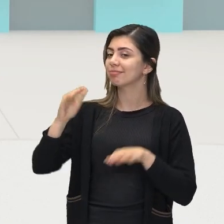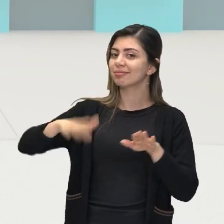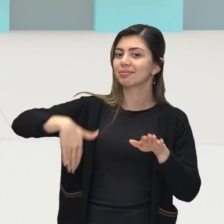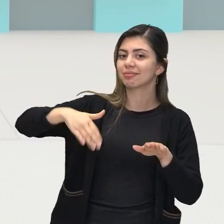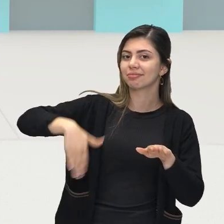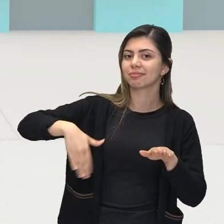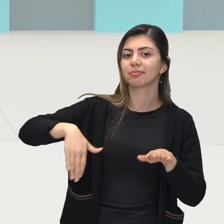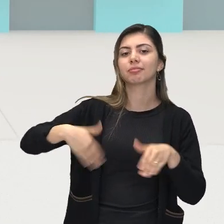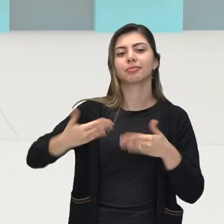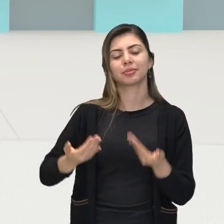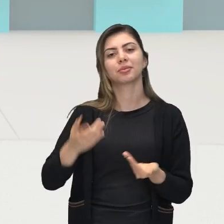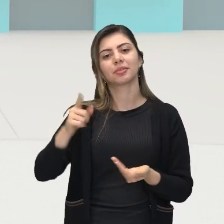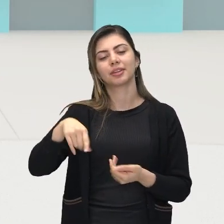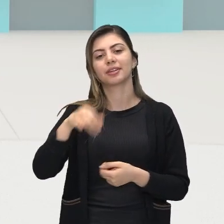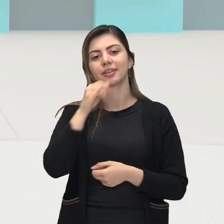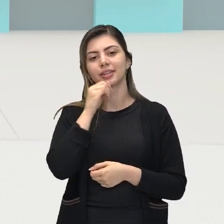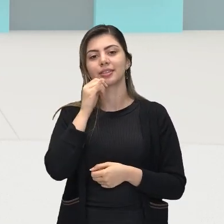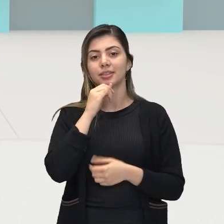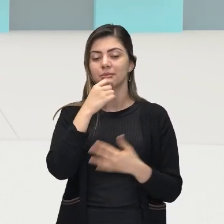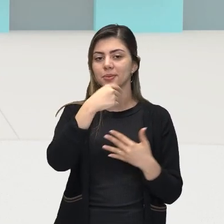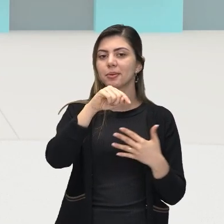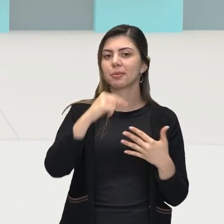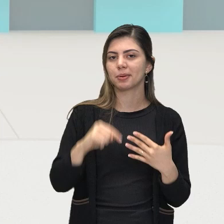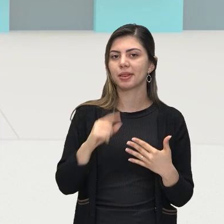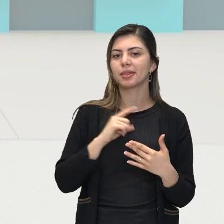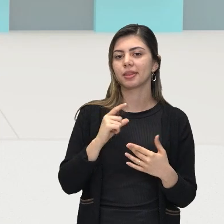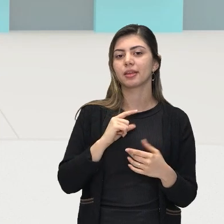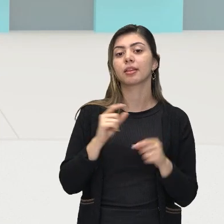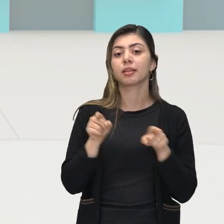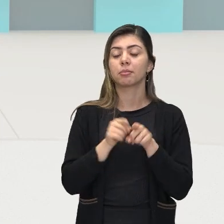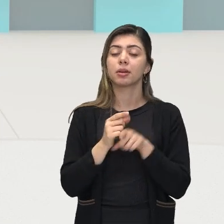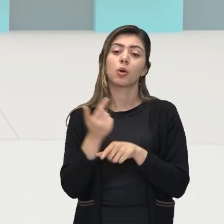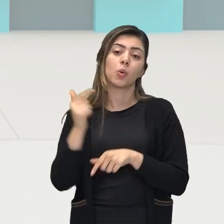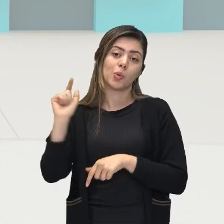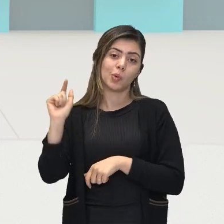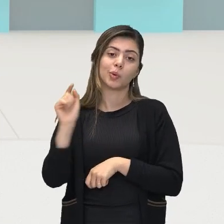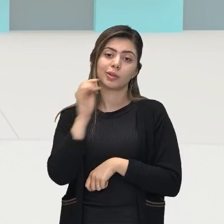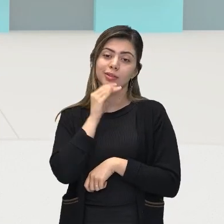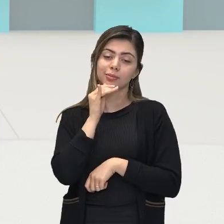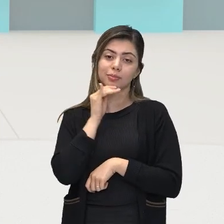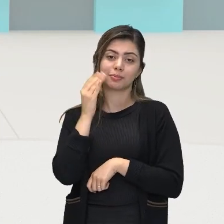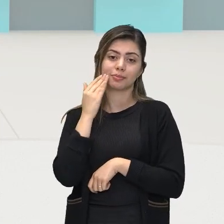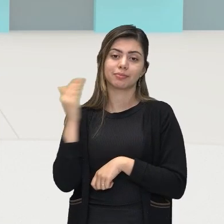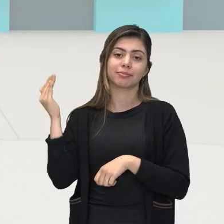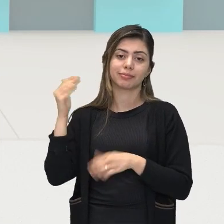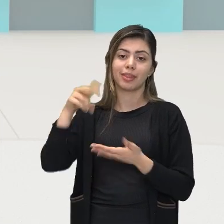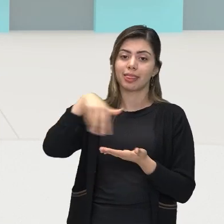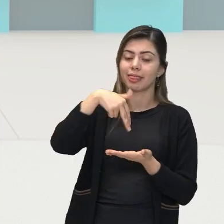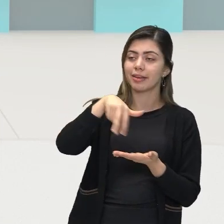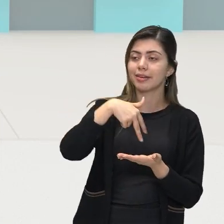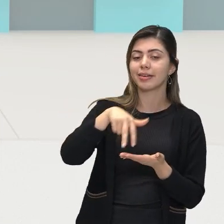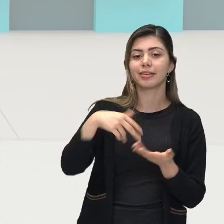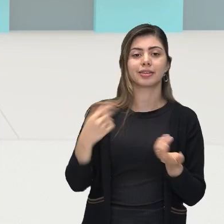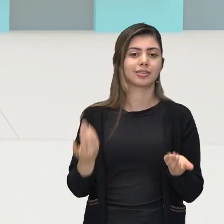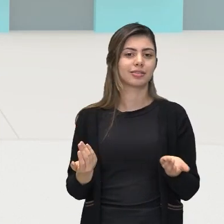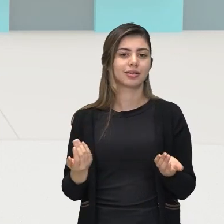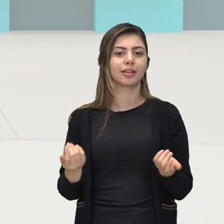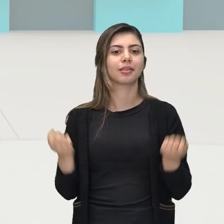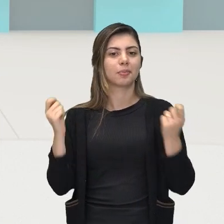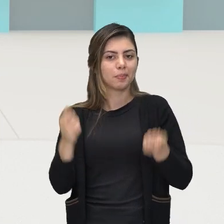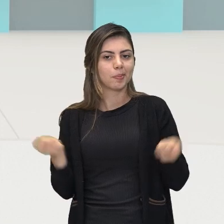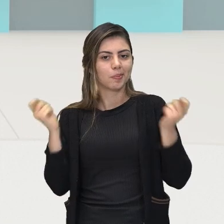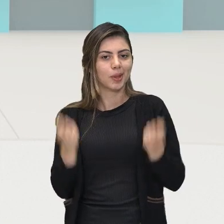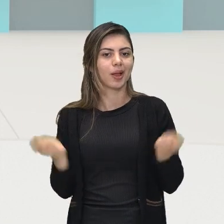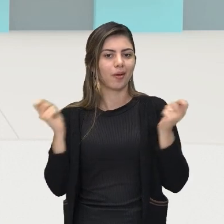aí de atividades aeróbicas, nós temos essas atividades, tem outras também, como dança, né, e o pular